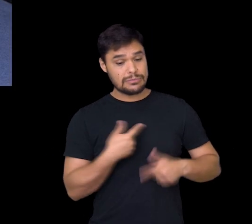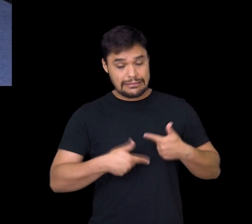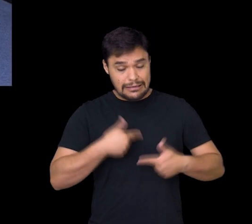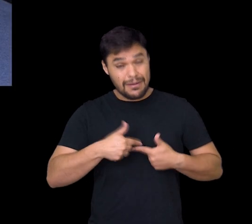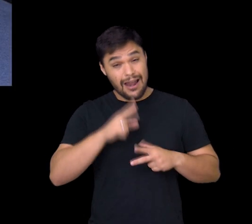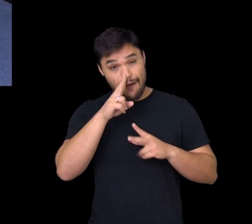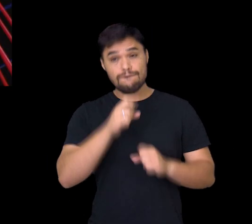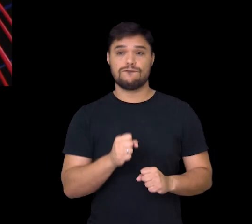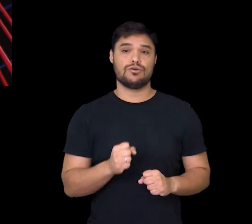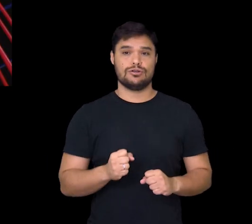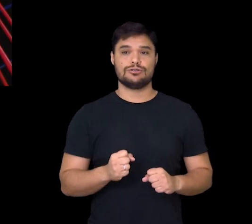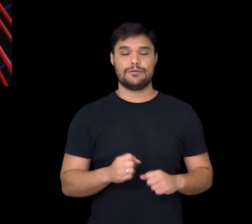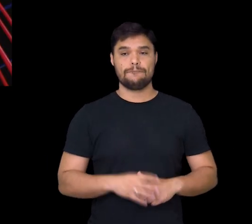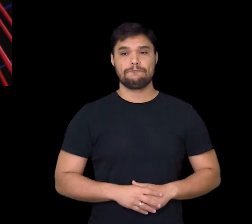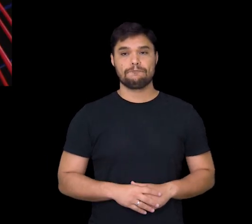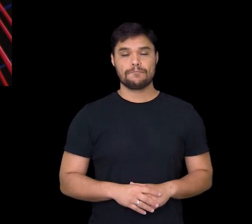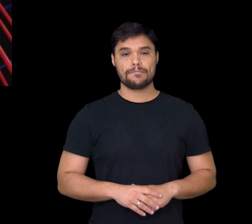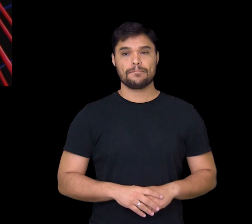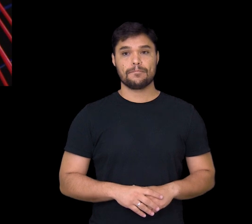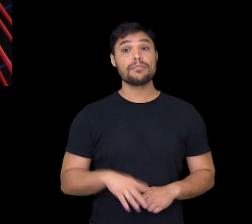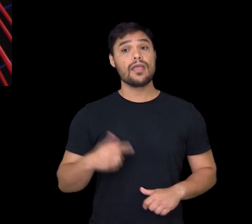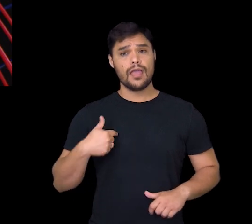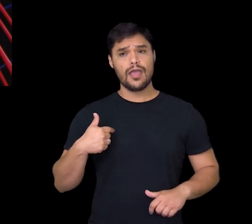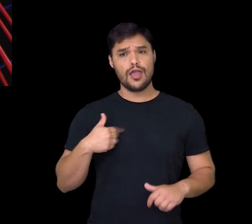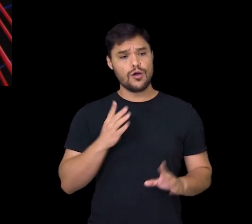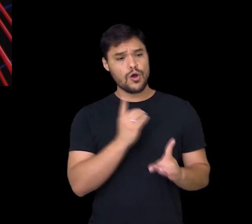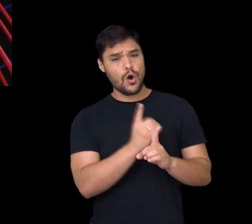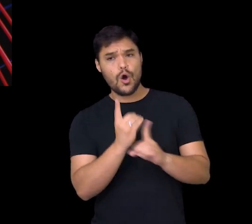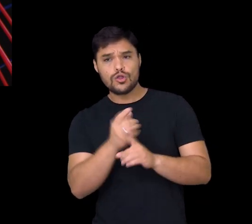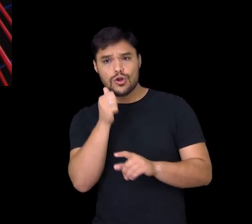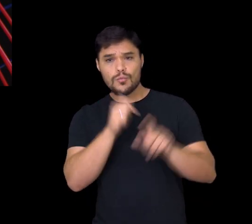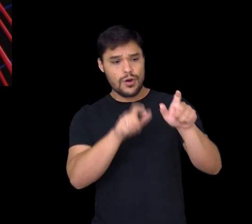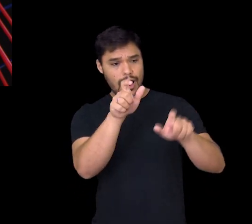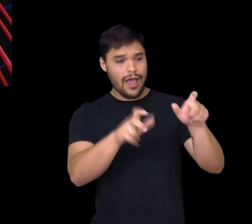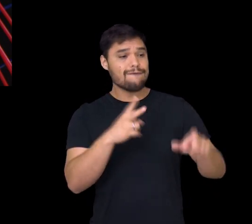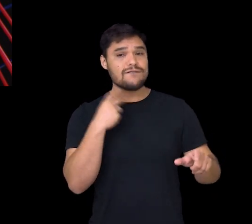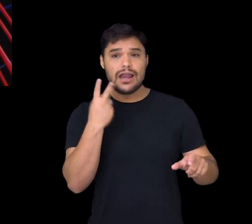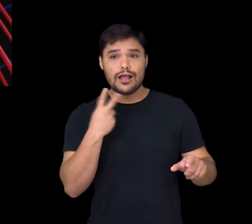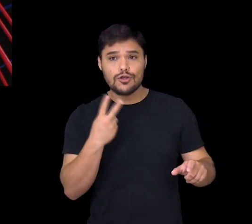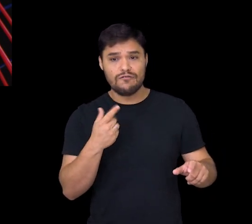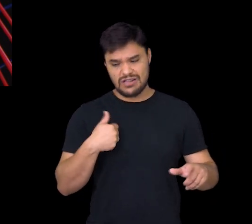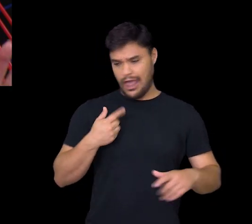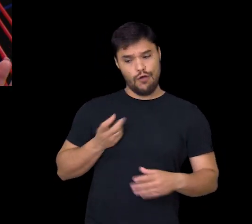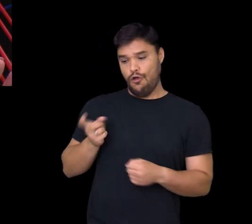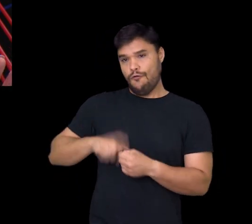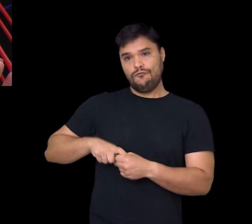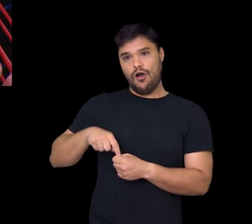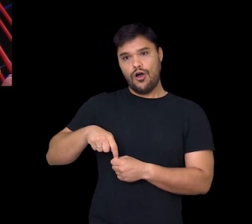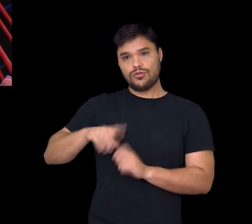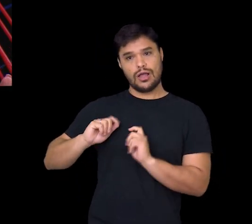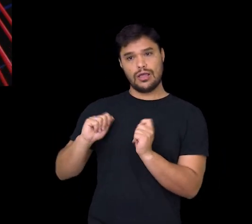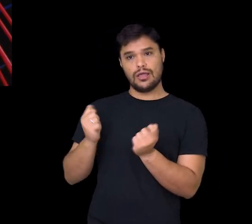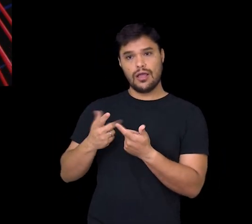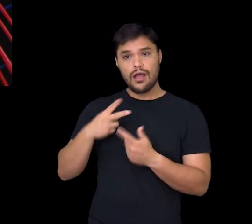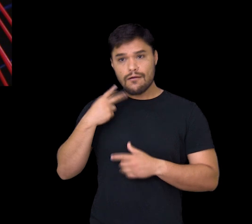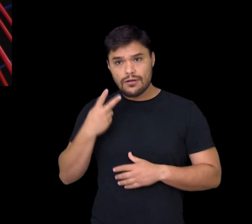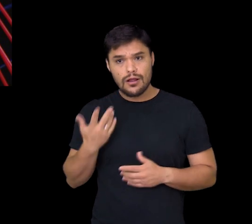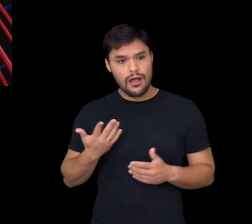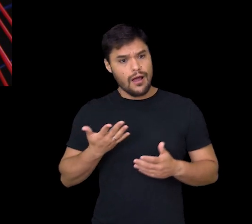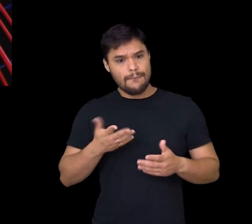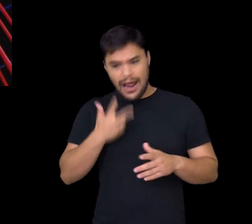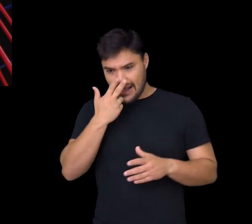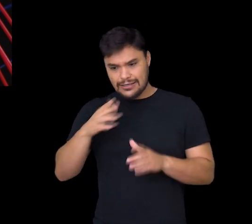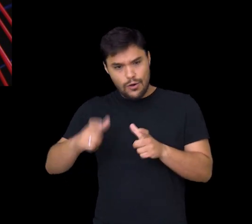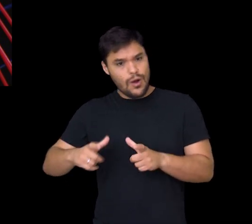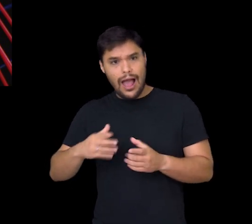trabalhar muito firme, Regina. Porque eu acabei de te falar, eu tenho encontrado vereadoras que dizem, não volto mais aqui, como se não fosse